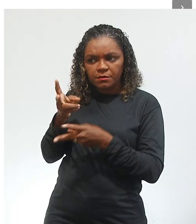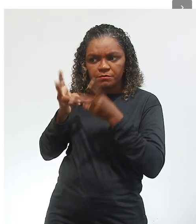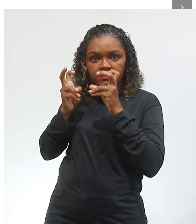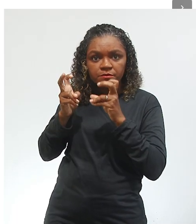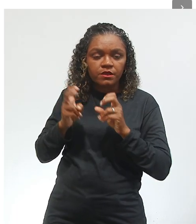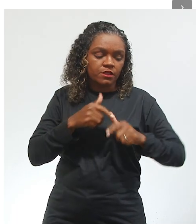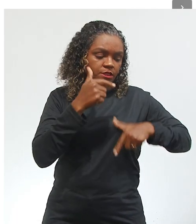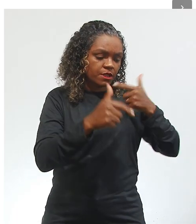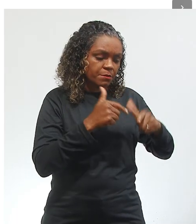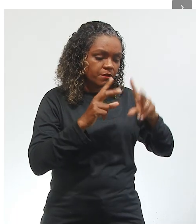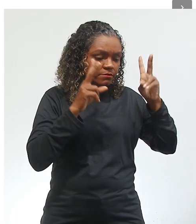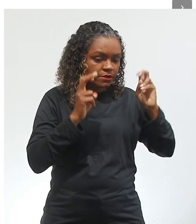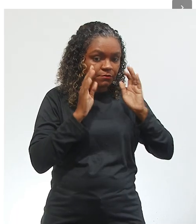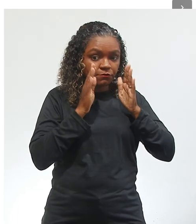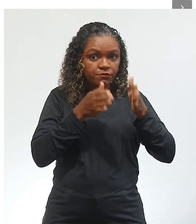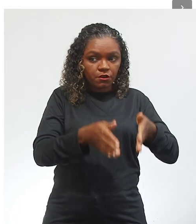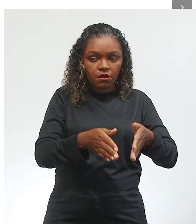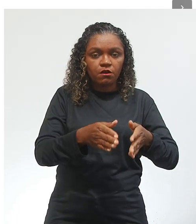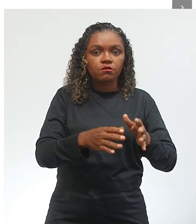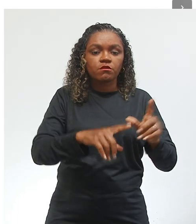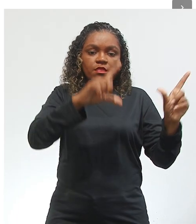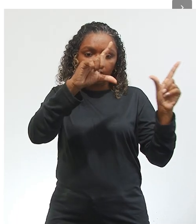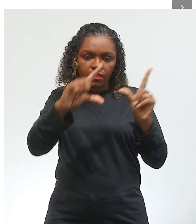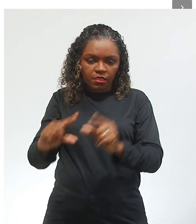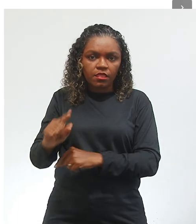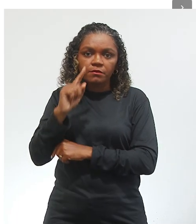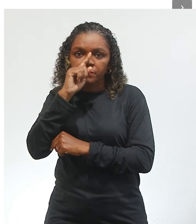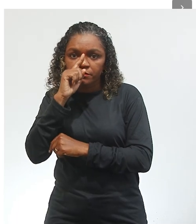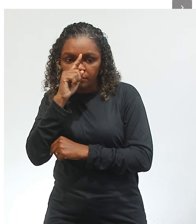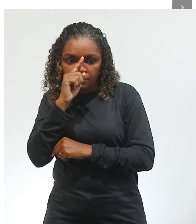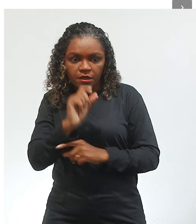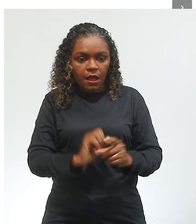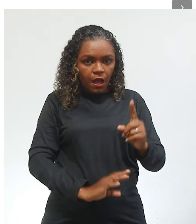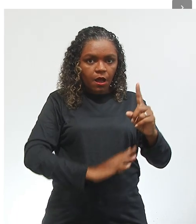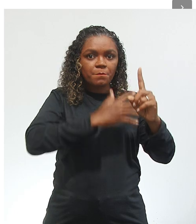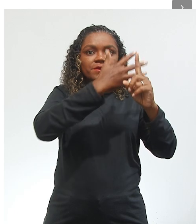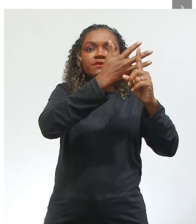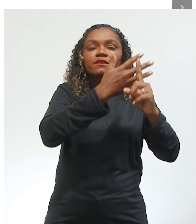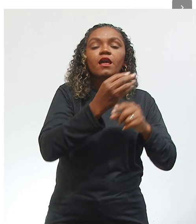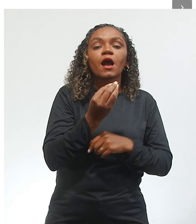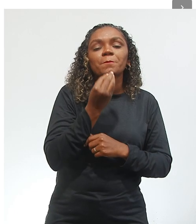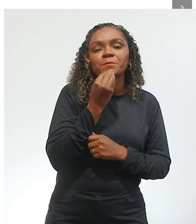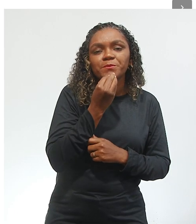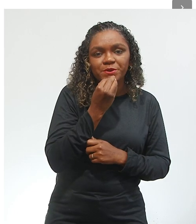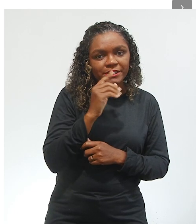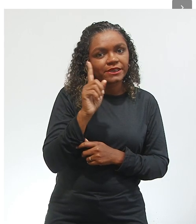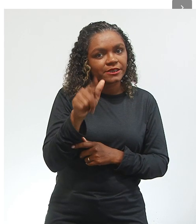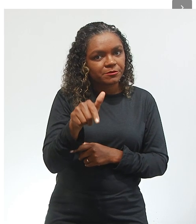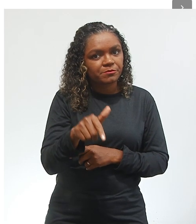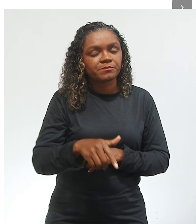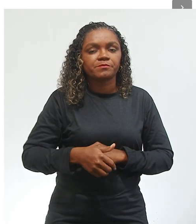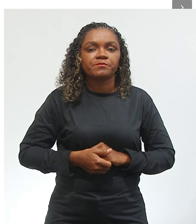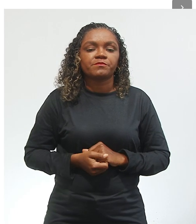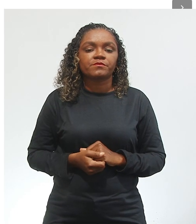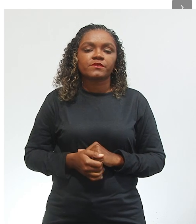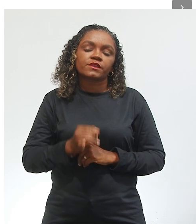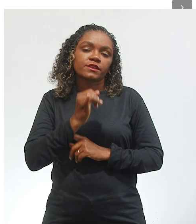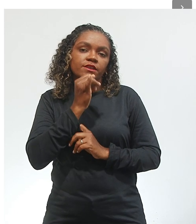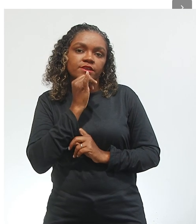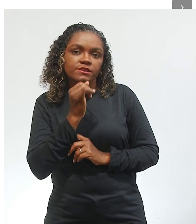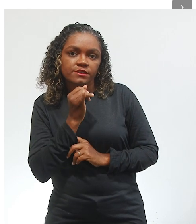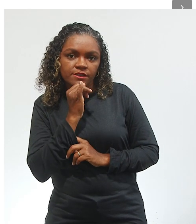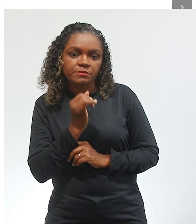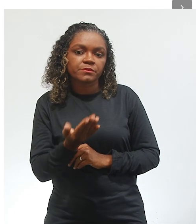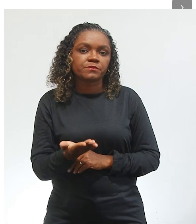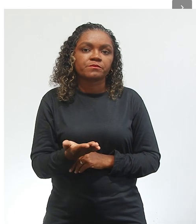trabalhar para aproveitar as oportunidades e para diminuir as ameaças, né? Então, basicamente, a